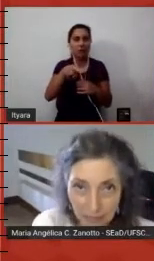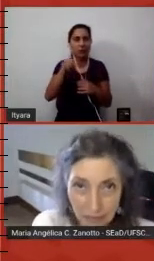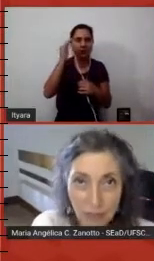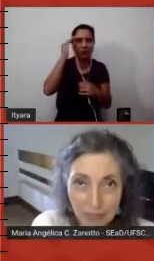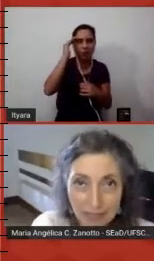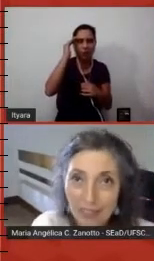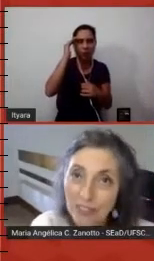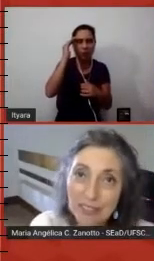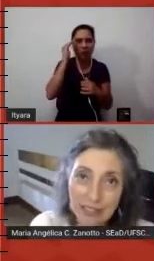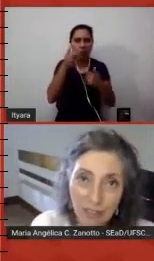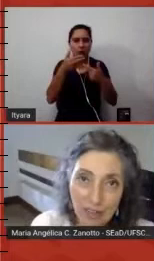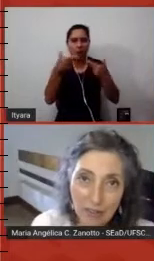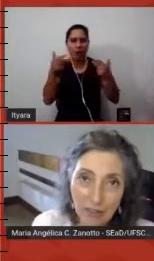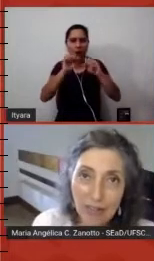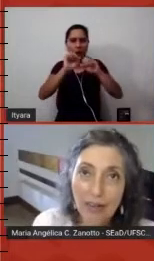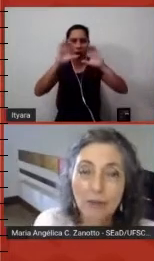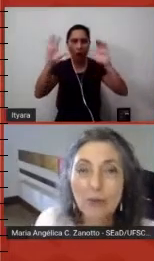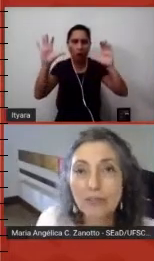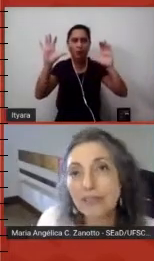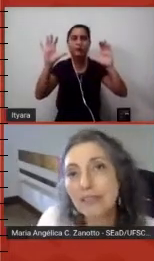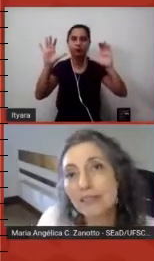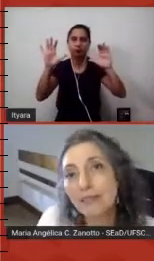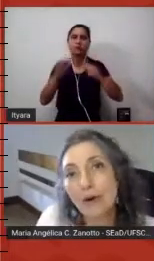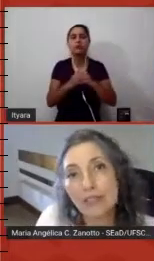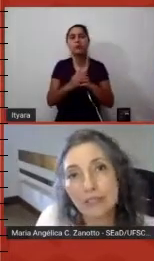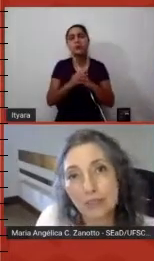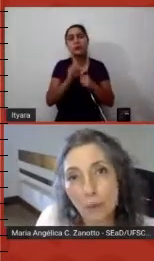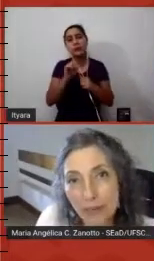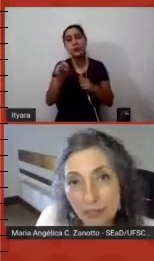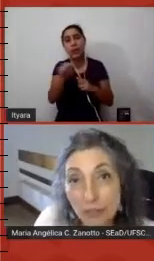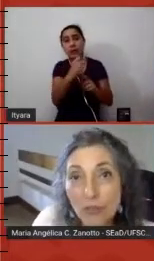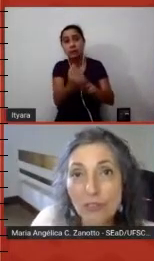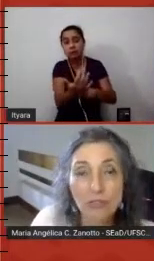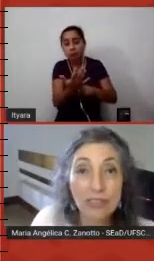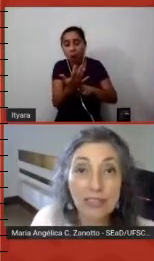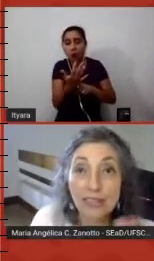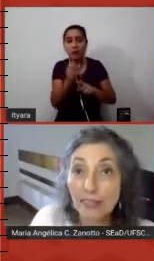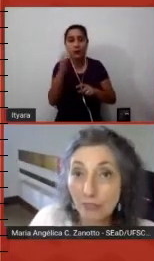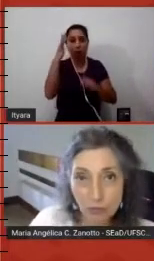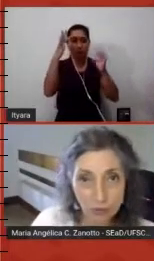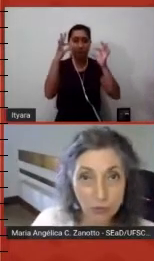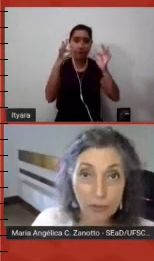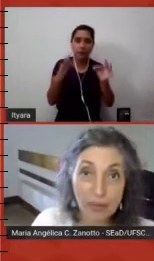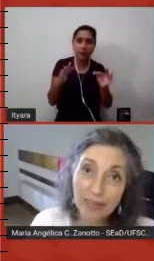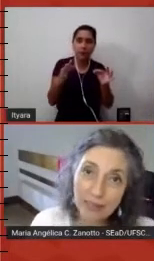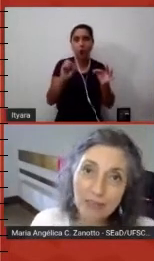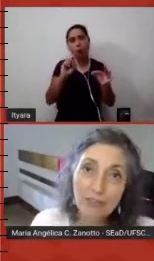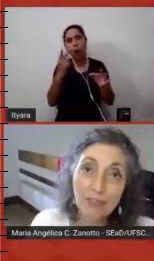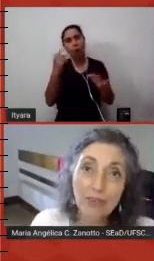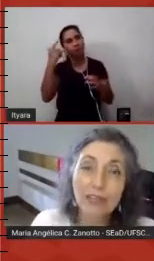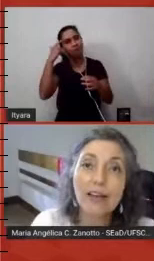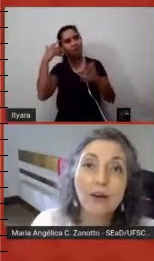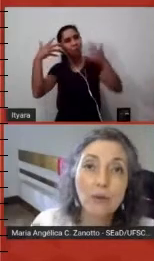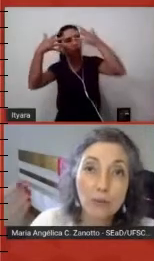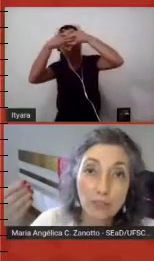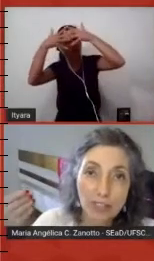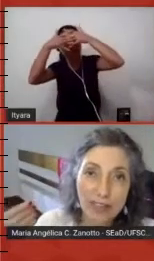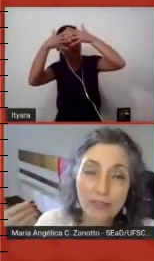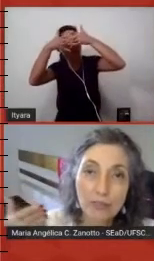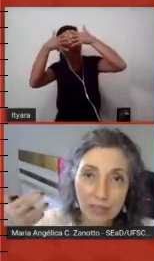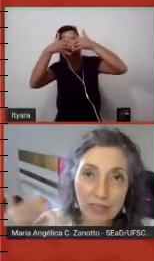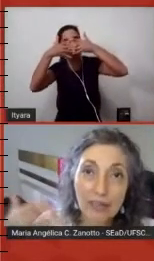do resultado de aprendizagem desejado, o quanto eles mostram as compreensões, os equívocos sobre aquilo que foi